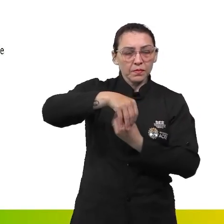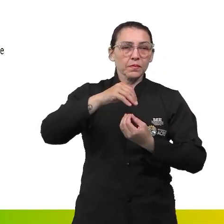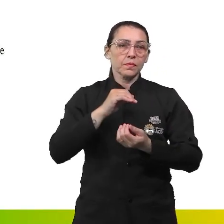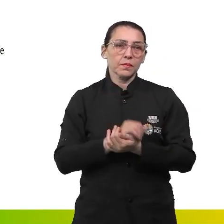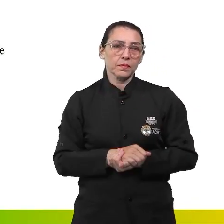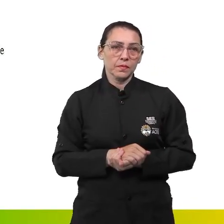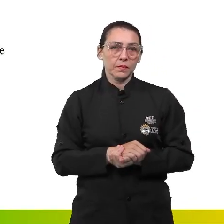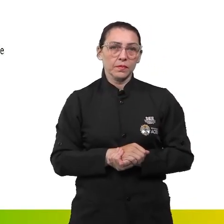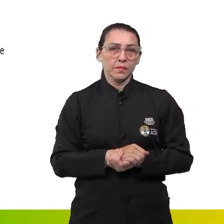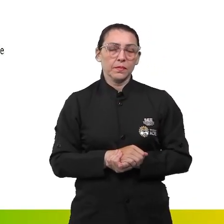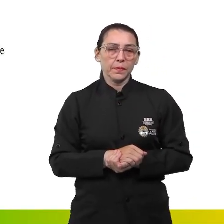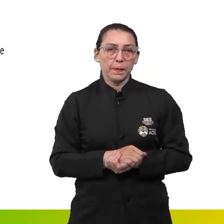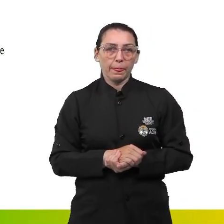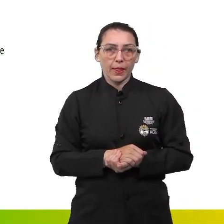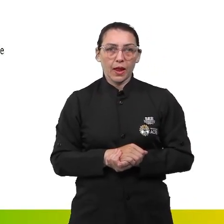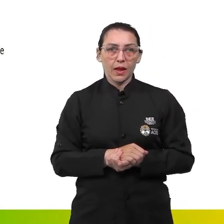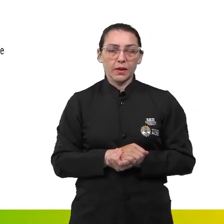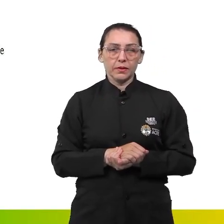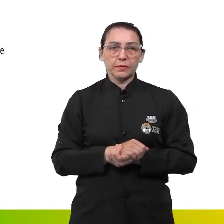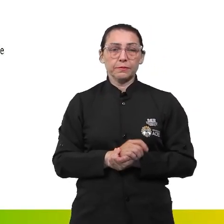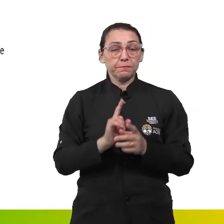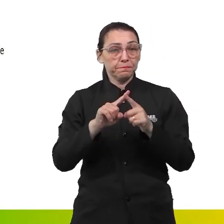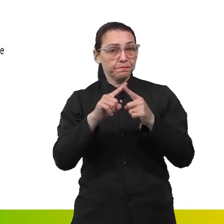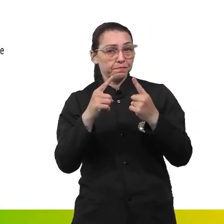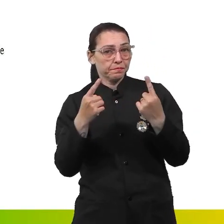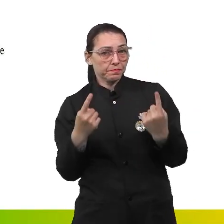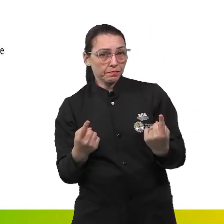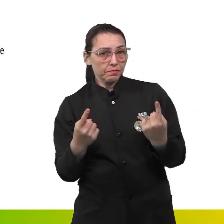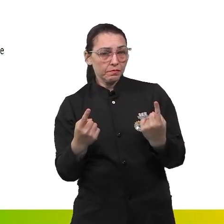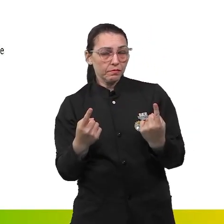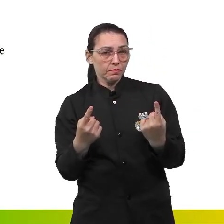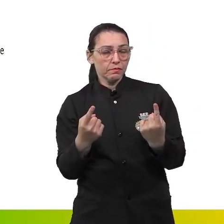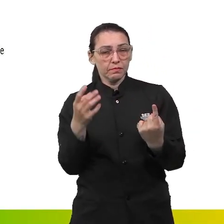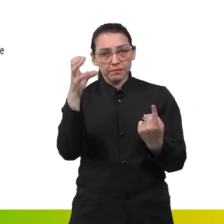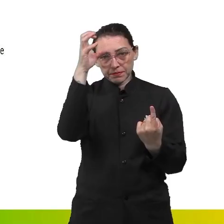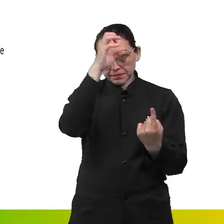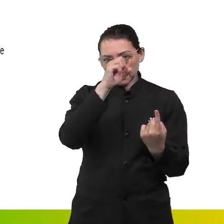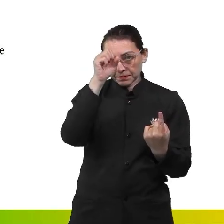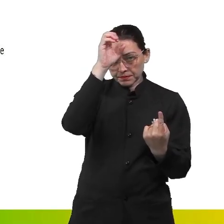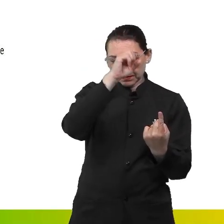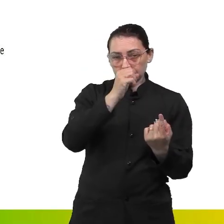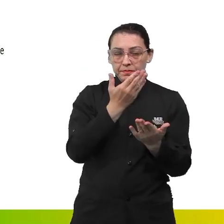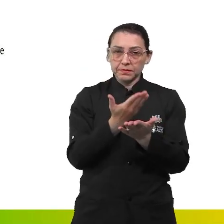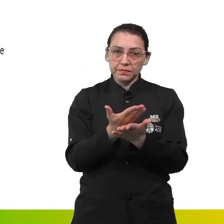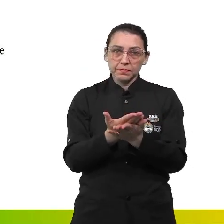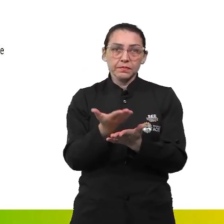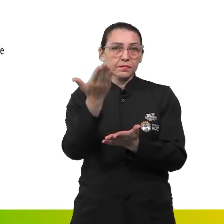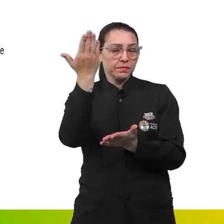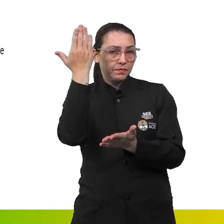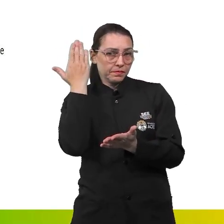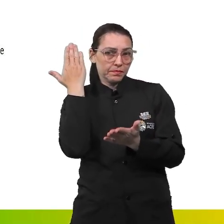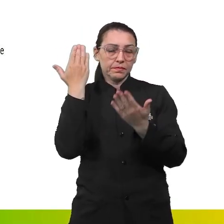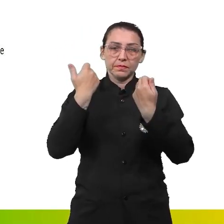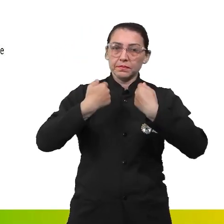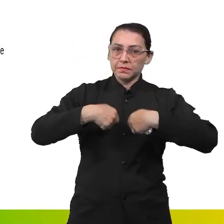pessoal? Somos heterogêneos. Mas, obviamente, e aprendemos isso em aulas anteriores,